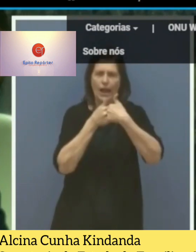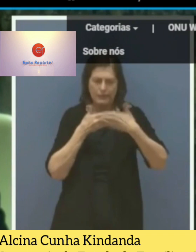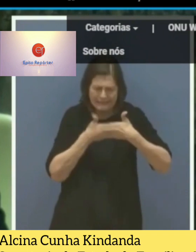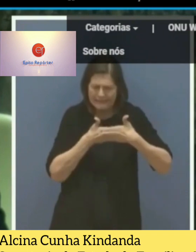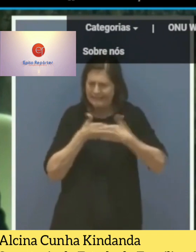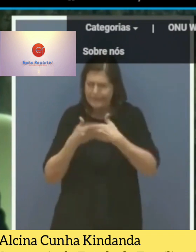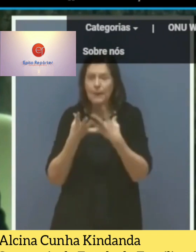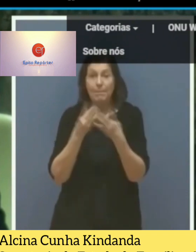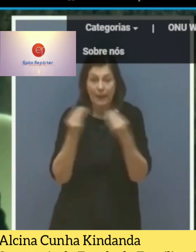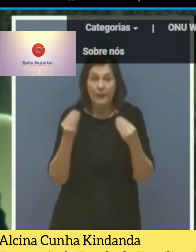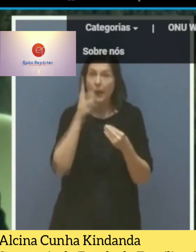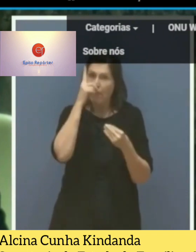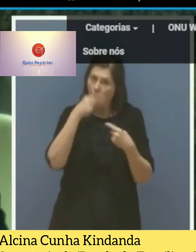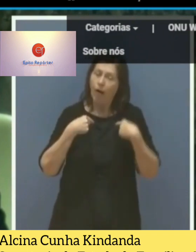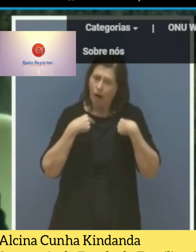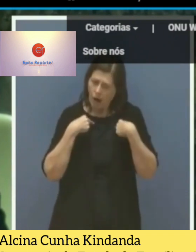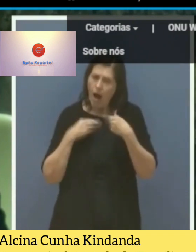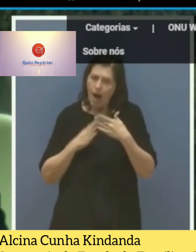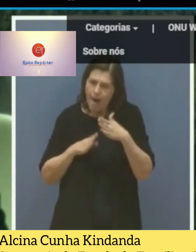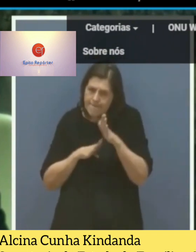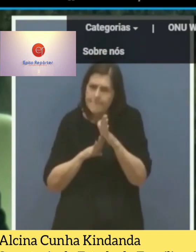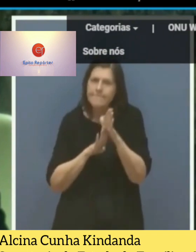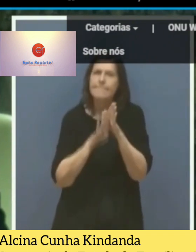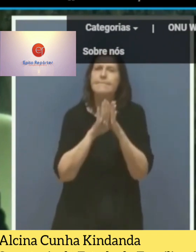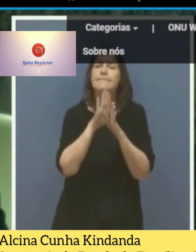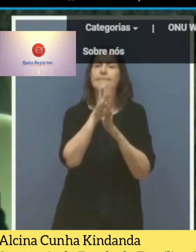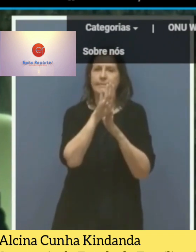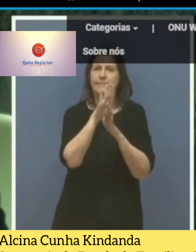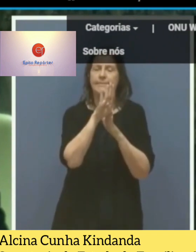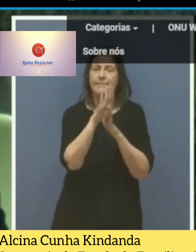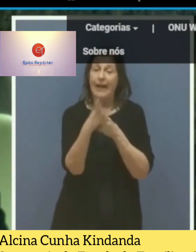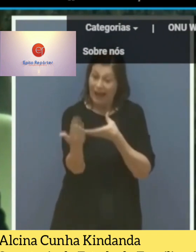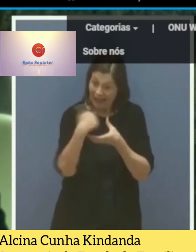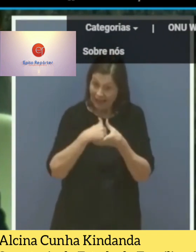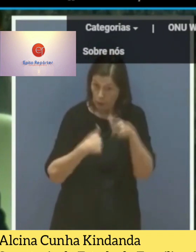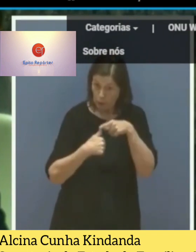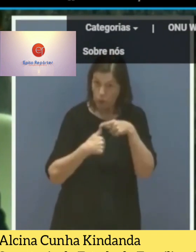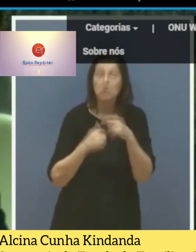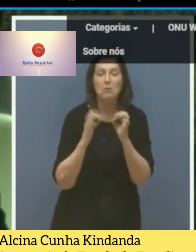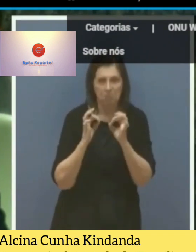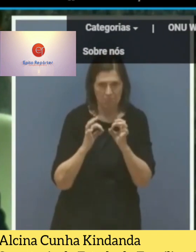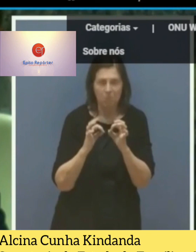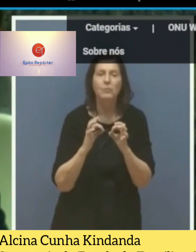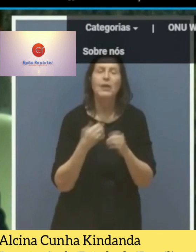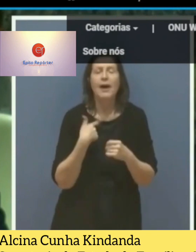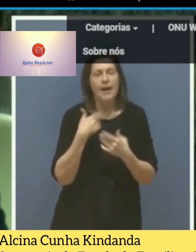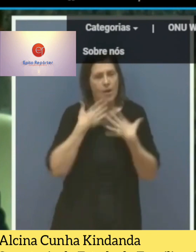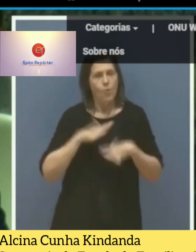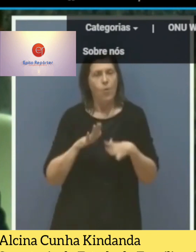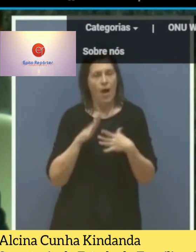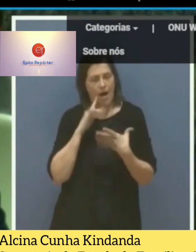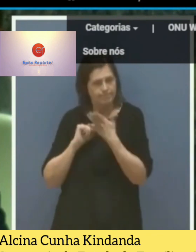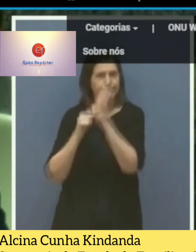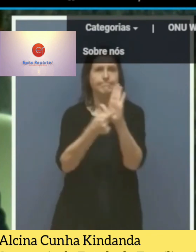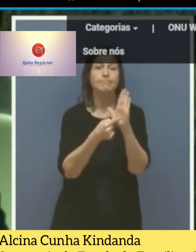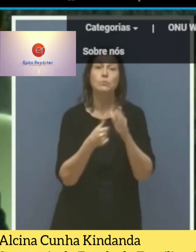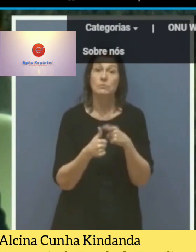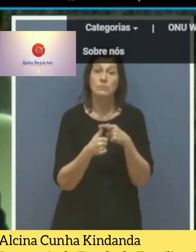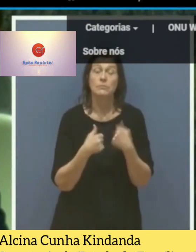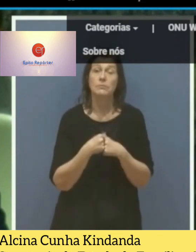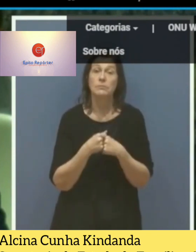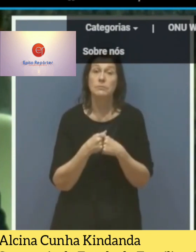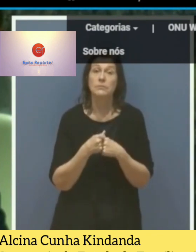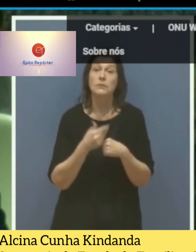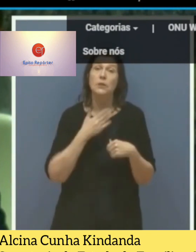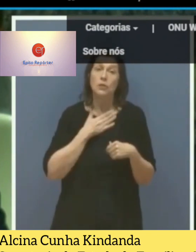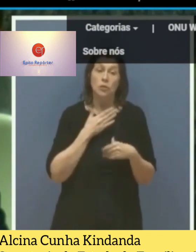relação ao processo de inclusão social da pessoa com destacando-se a incorporação na Constituição da República da Angola